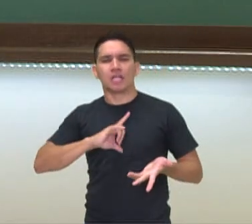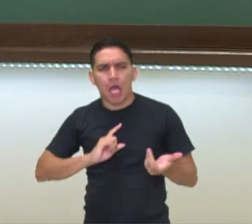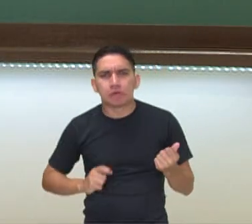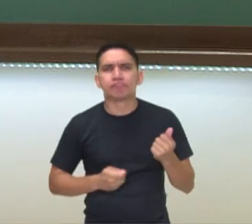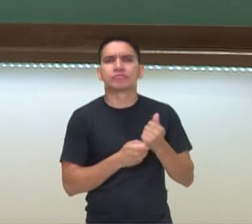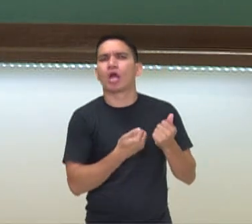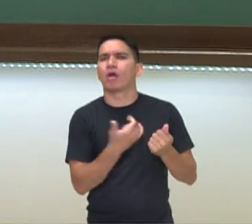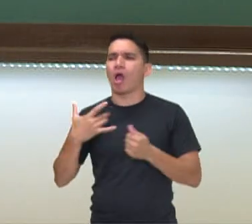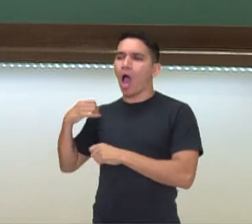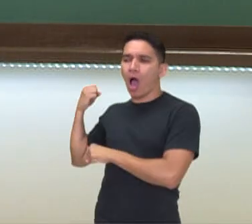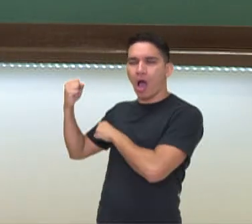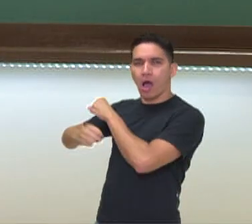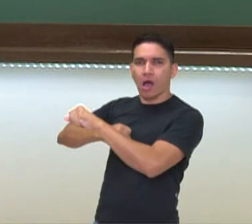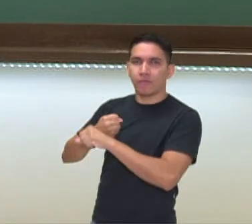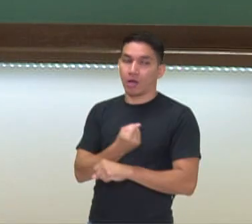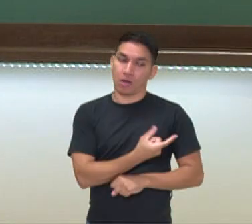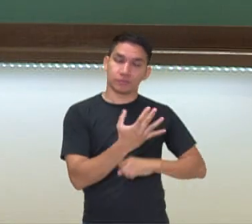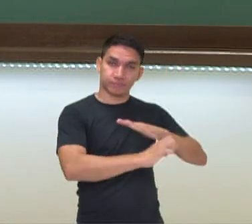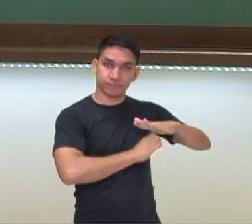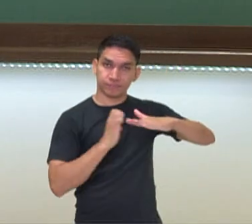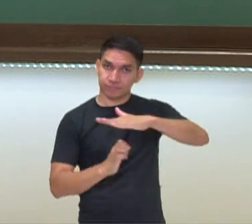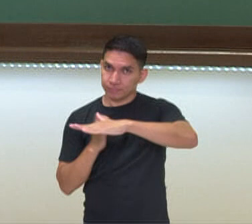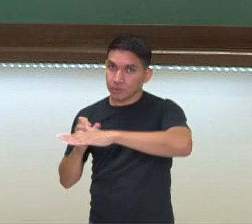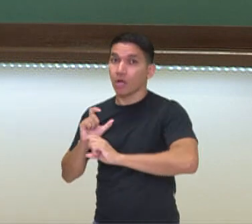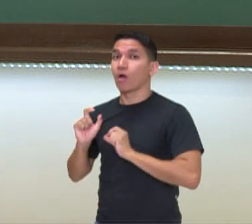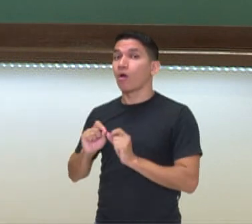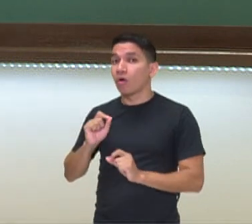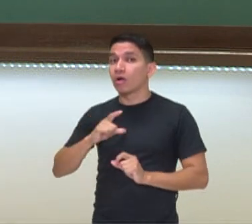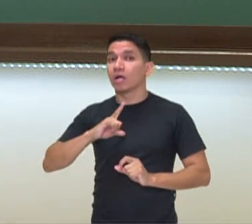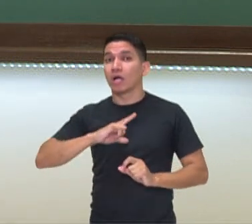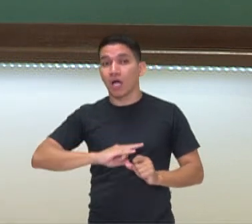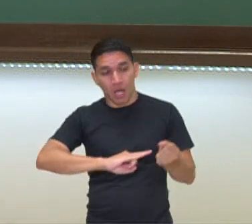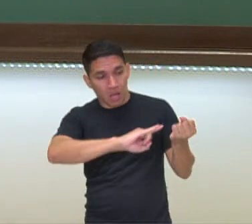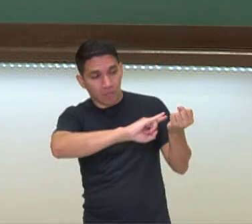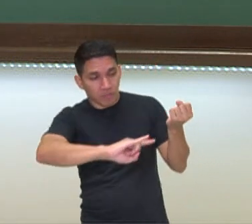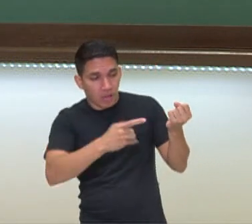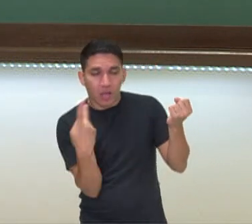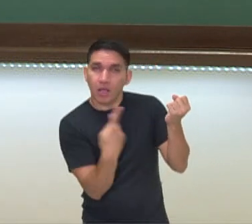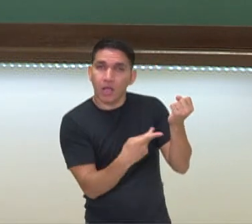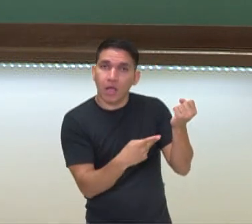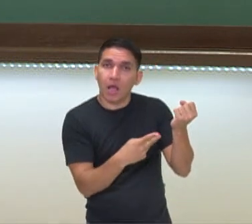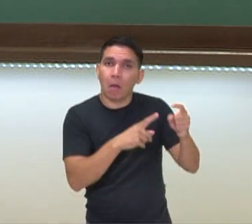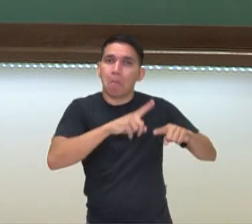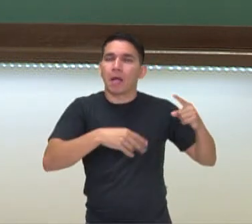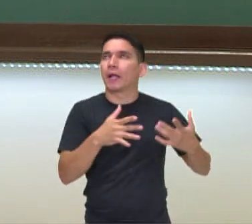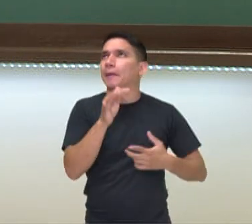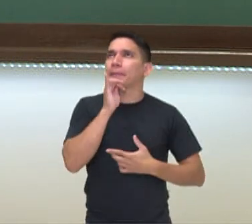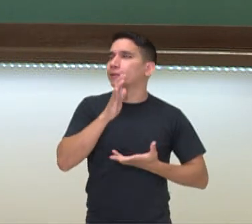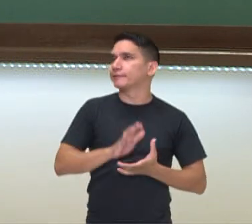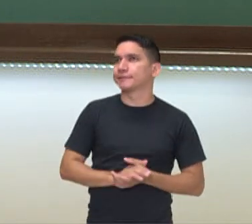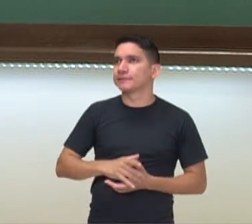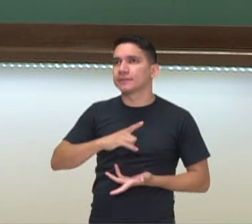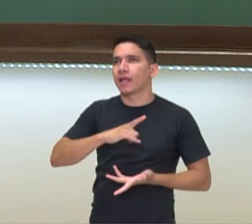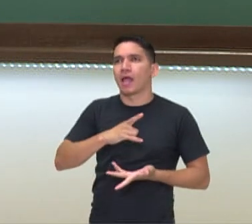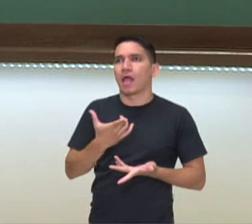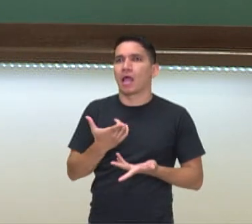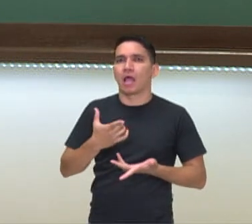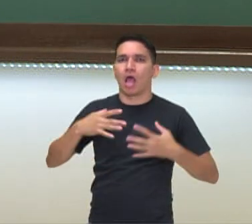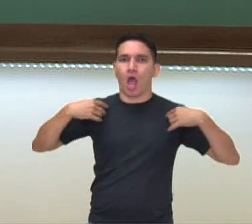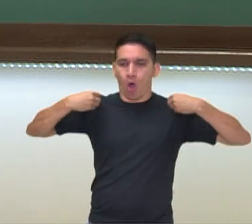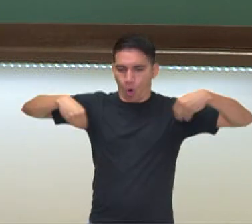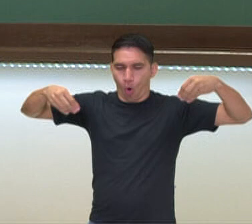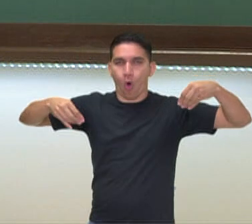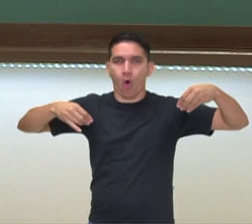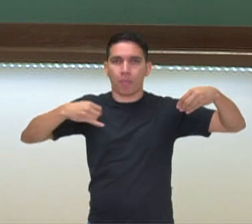anos uma série de empresas que tinham na etiqueta dos seus produtos lá, por exemplo, tinha lá uma determinada peça de roupa